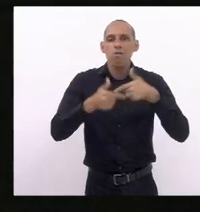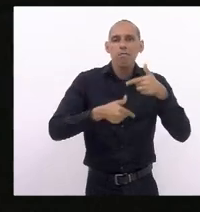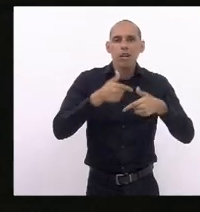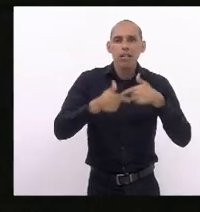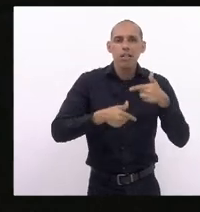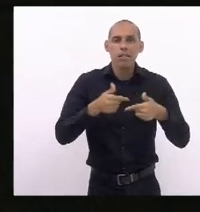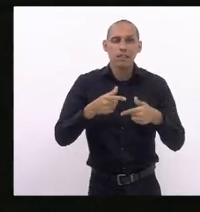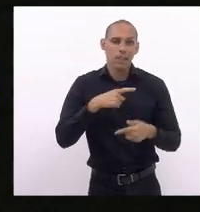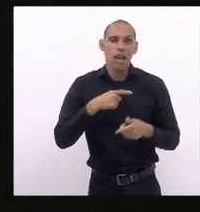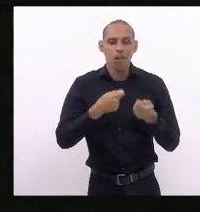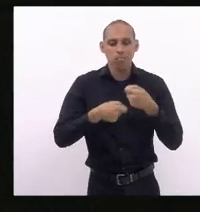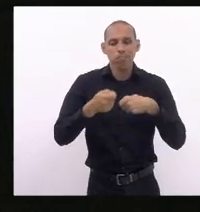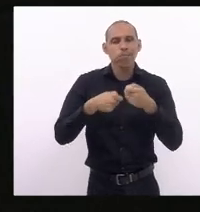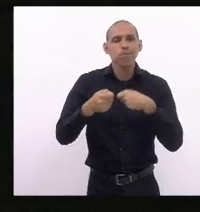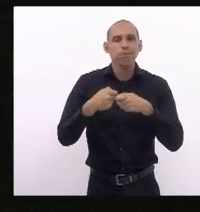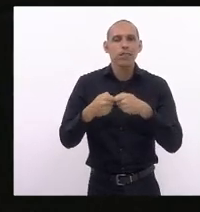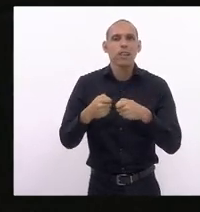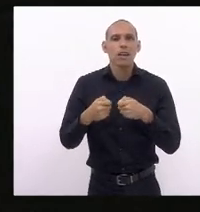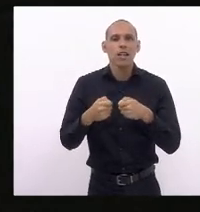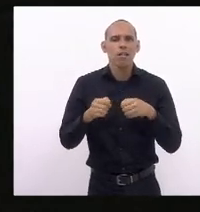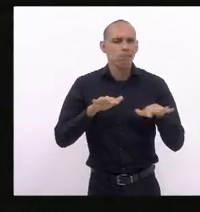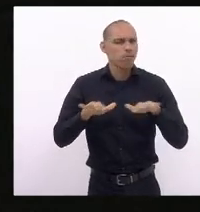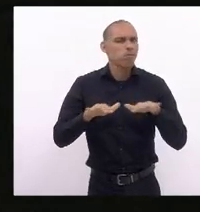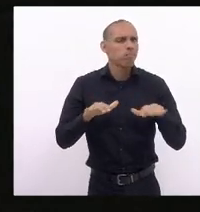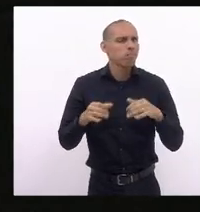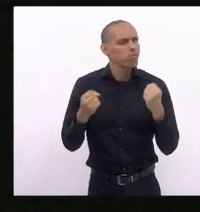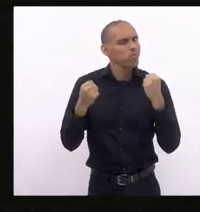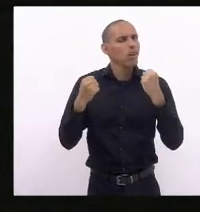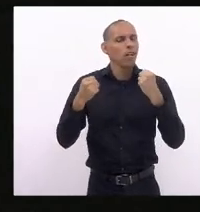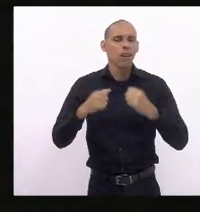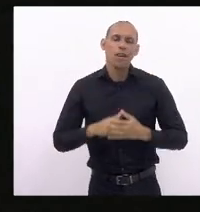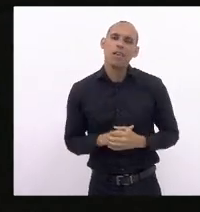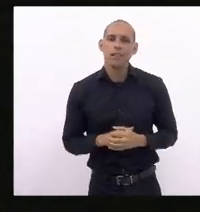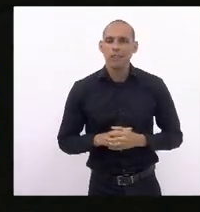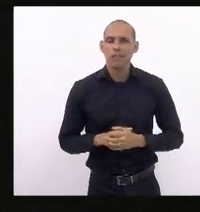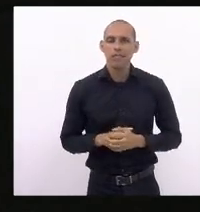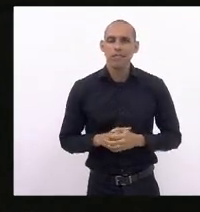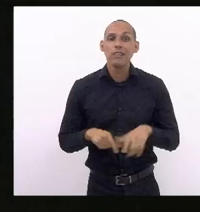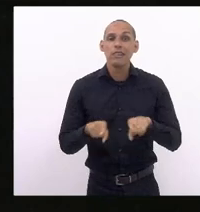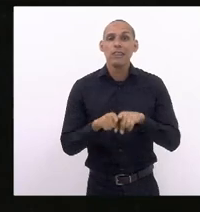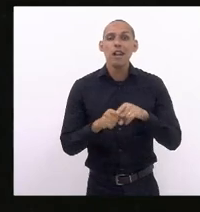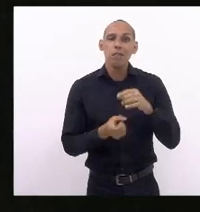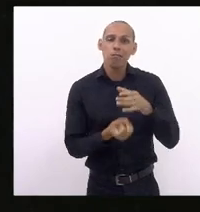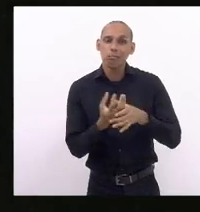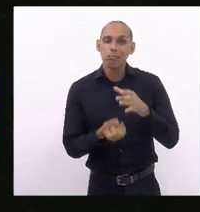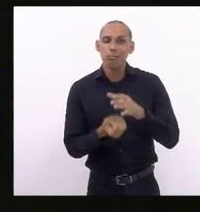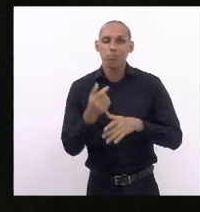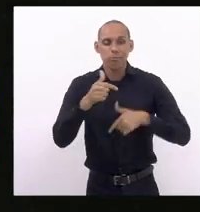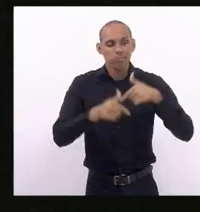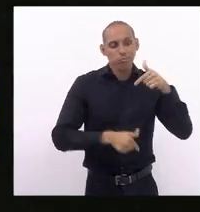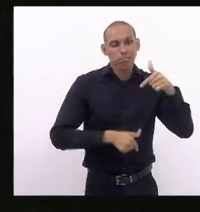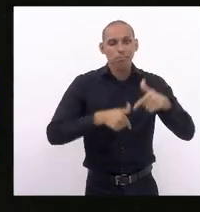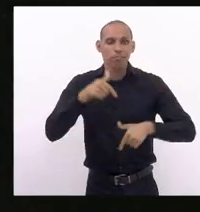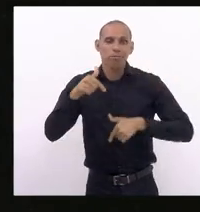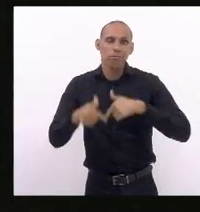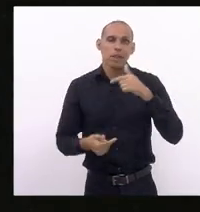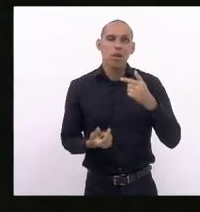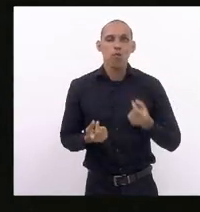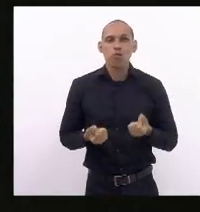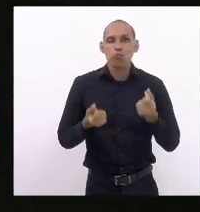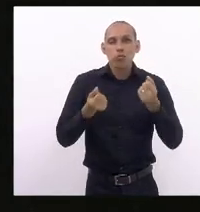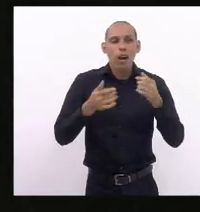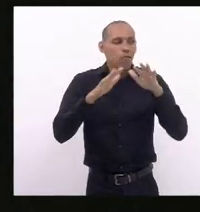movimenta uma economia muito vigorosa e gerando aí emprego e renda para